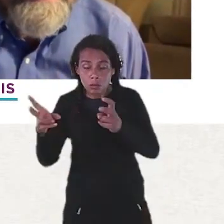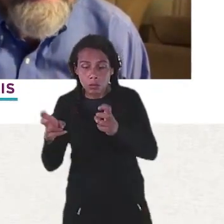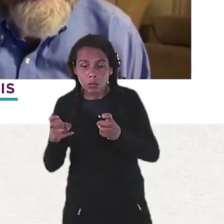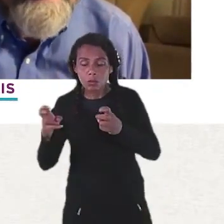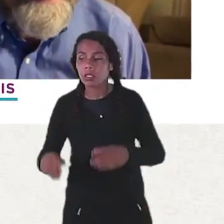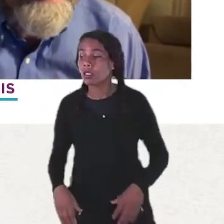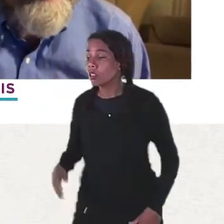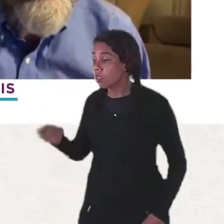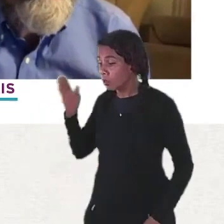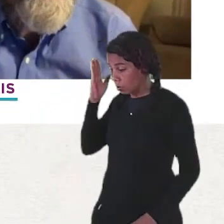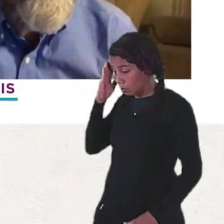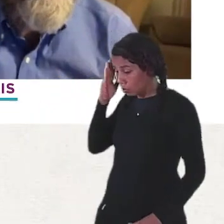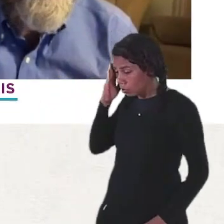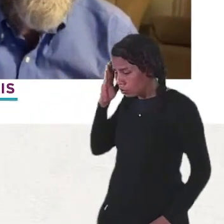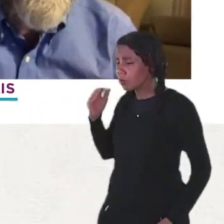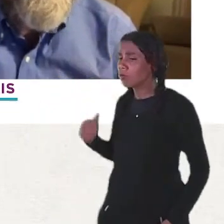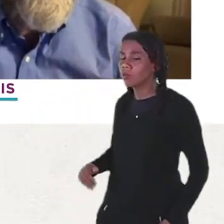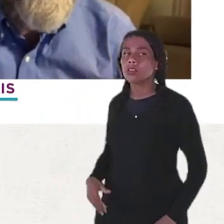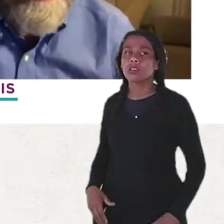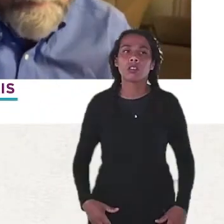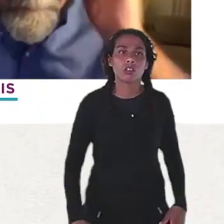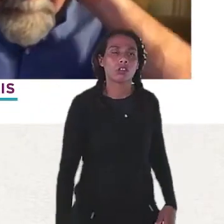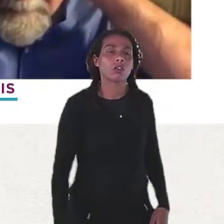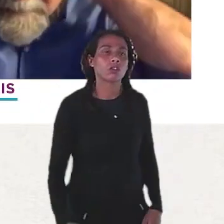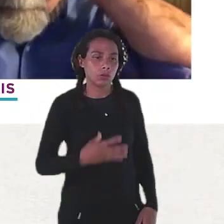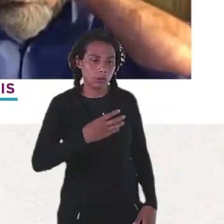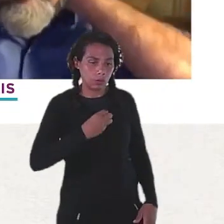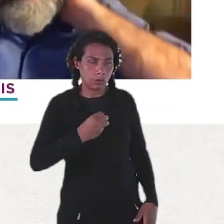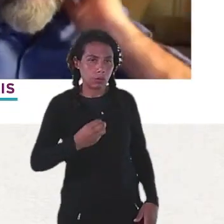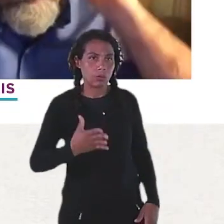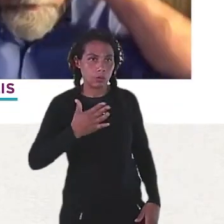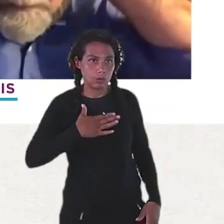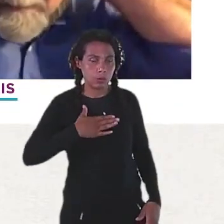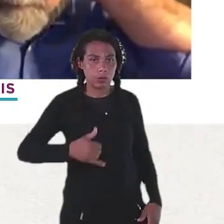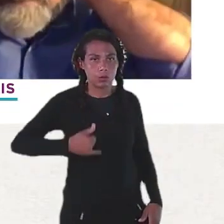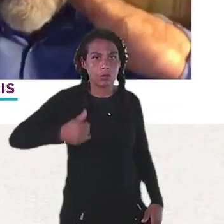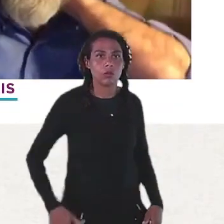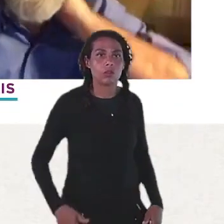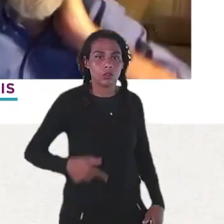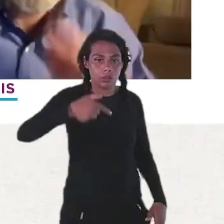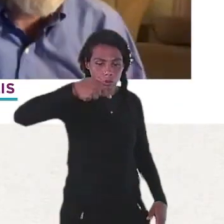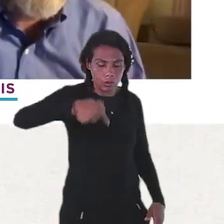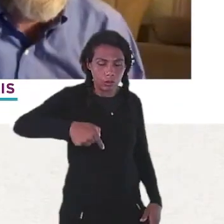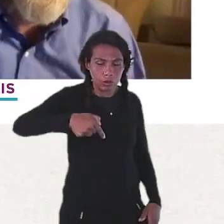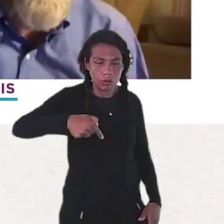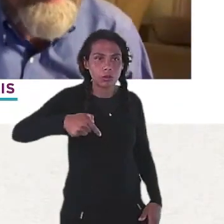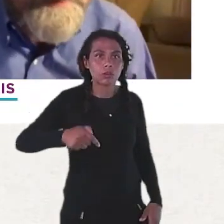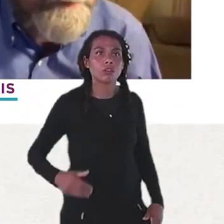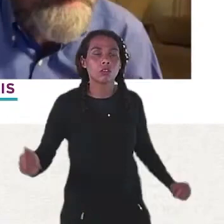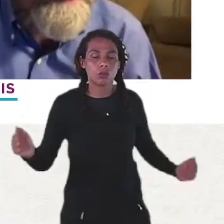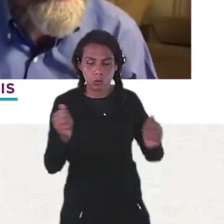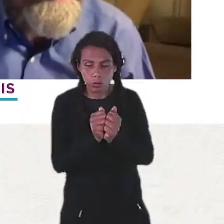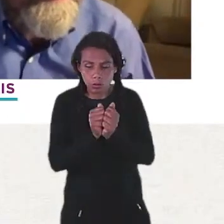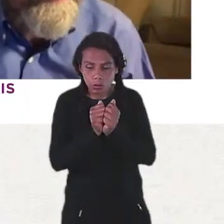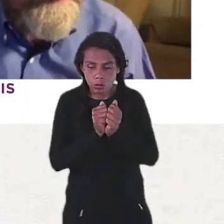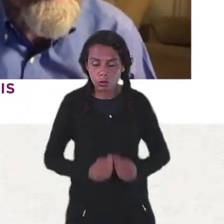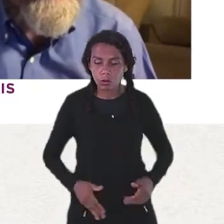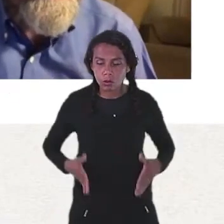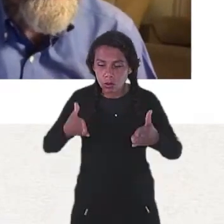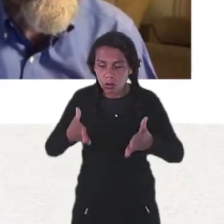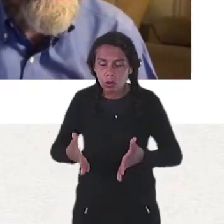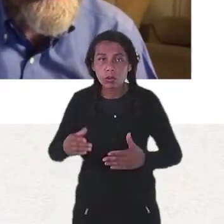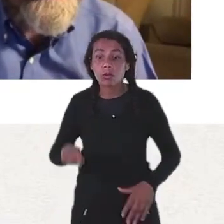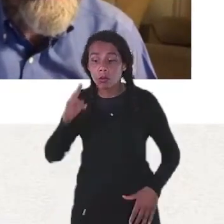filho que tinha 7 anos, meu filho mais novo, um dia entrou no laboratório e virou para mim e falou: "Eu não sabia que vocês faziam pipoca no